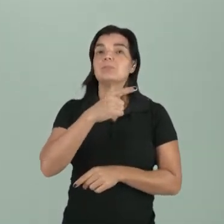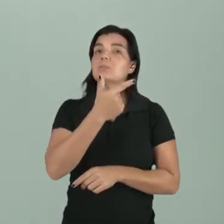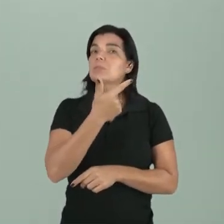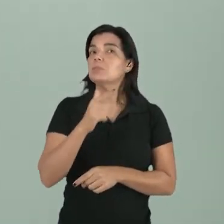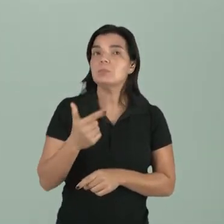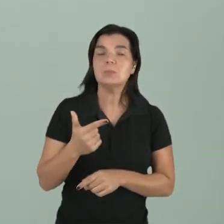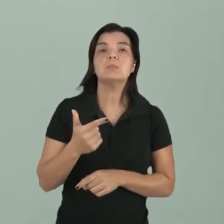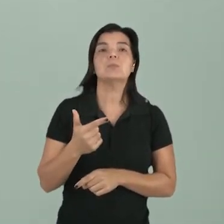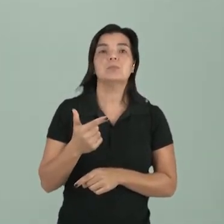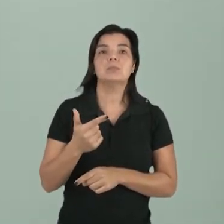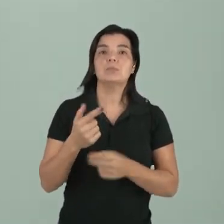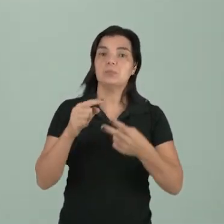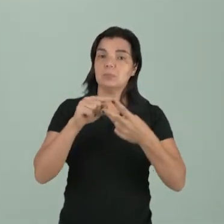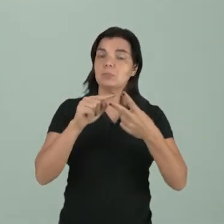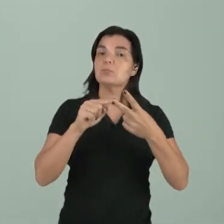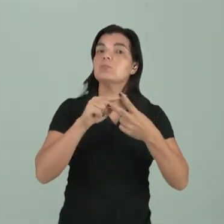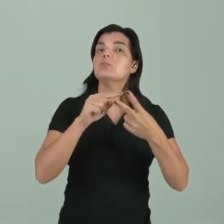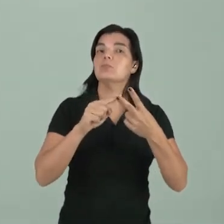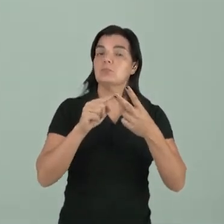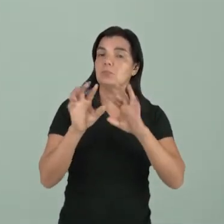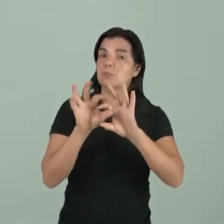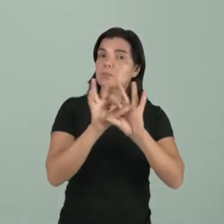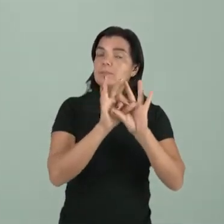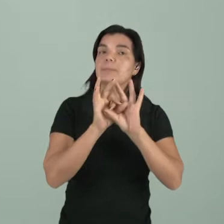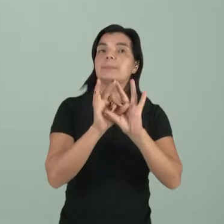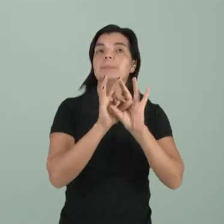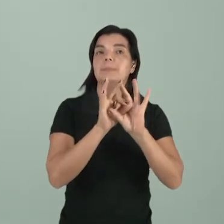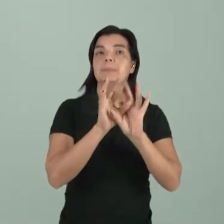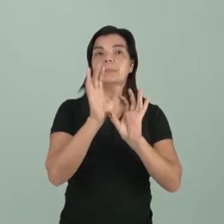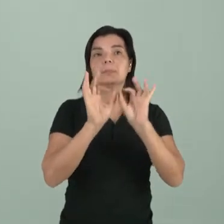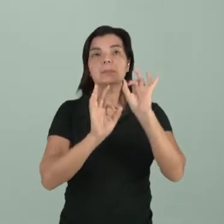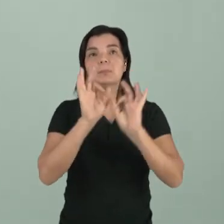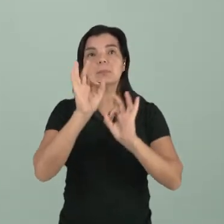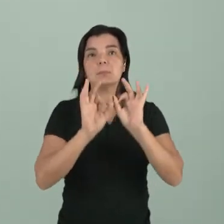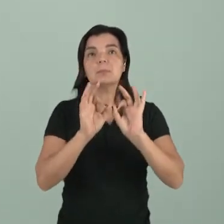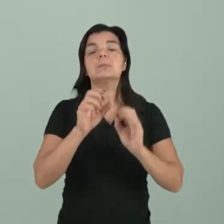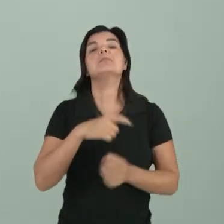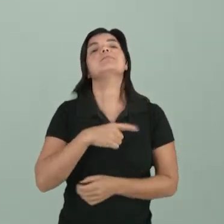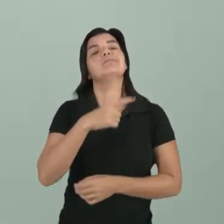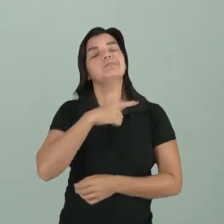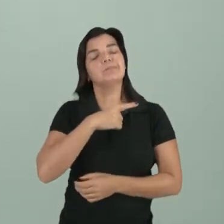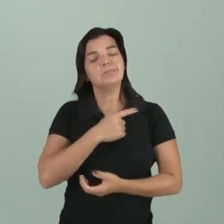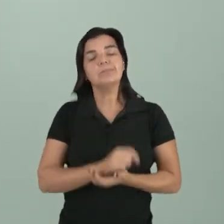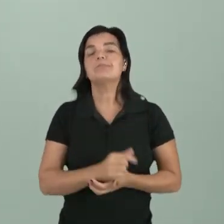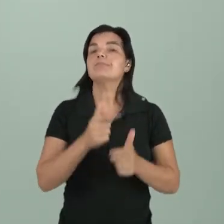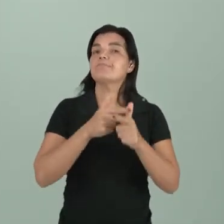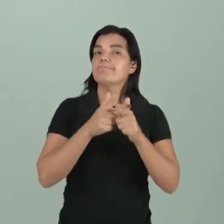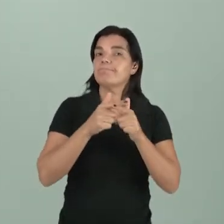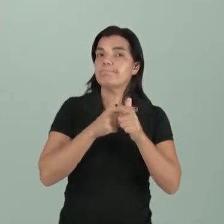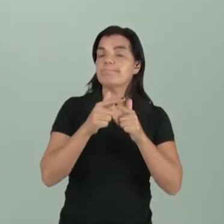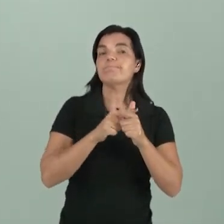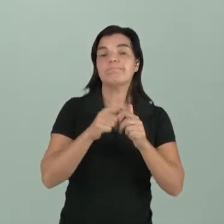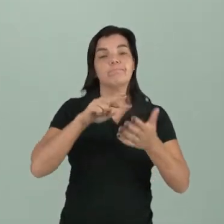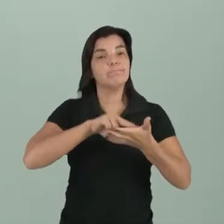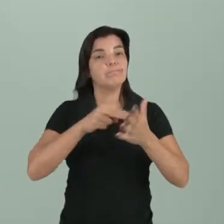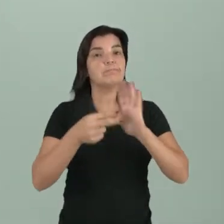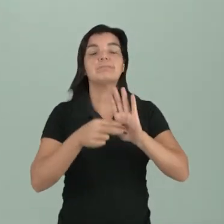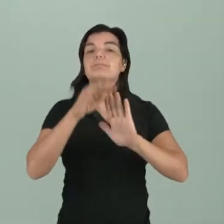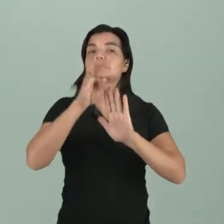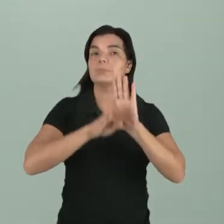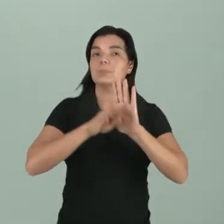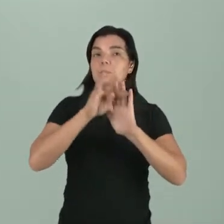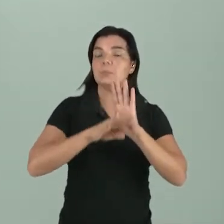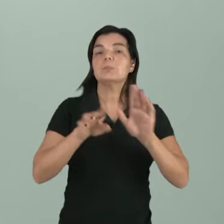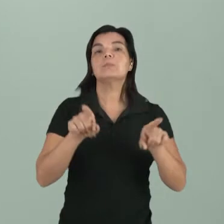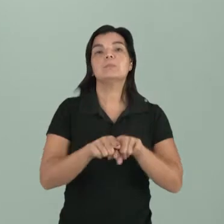você não tiver esses dois parâmetros aí bem organizados, vai afetar na significação do seu